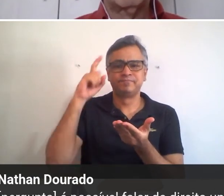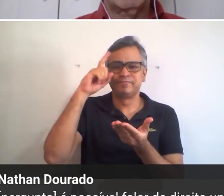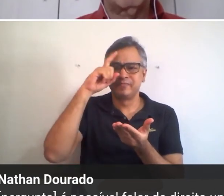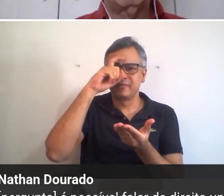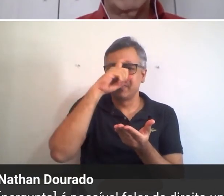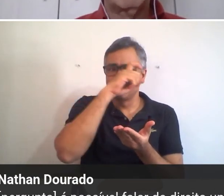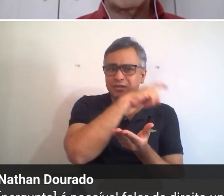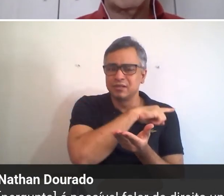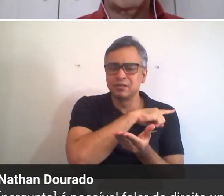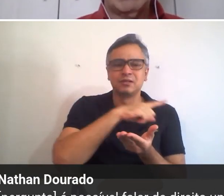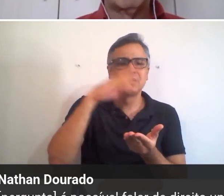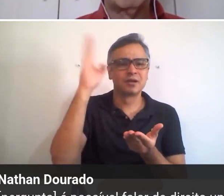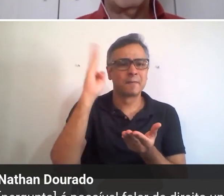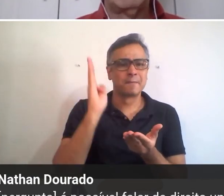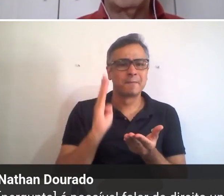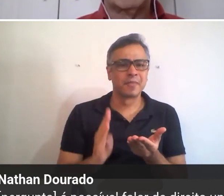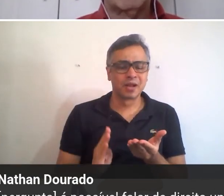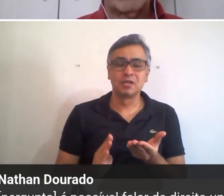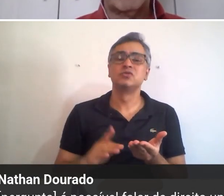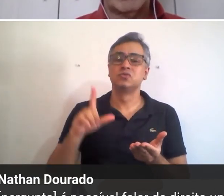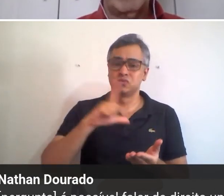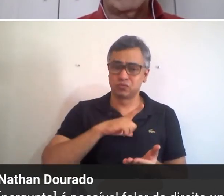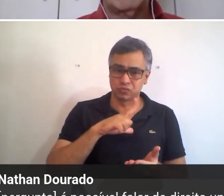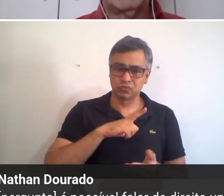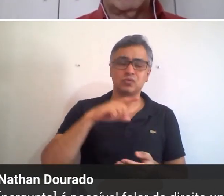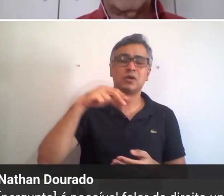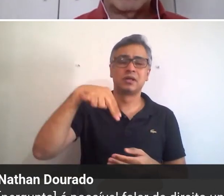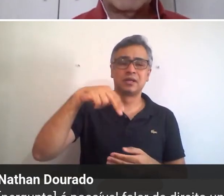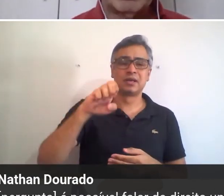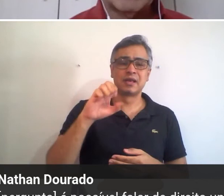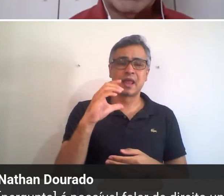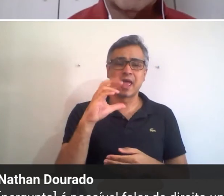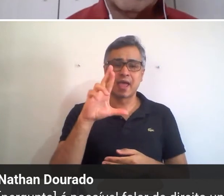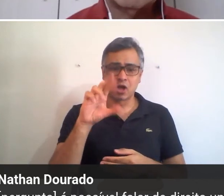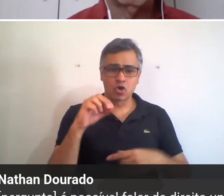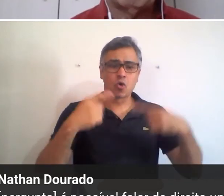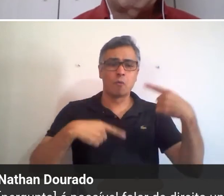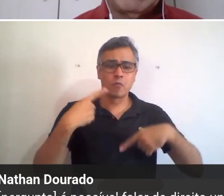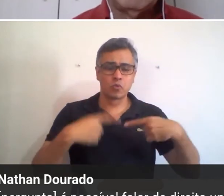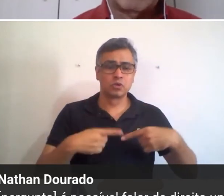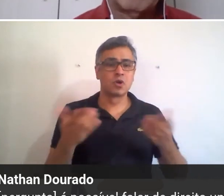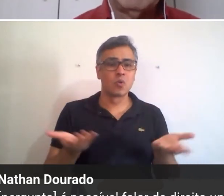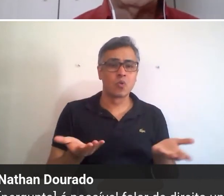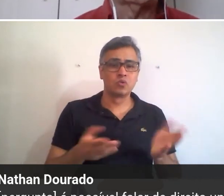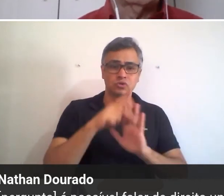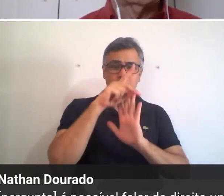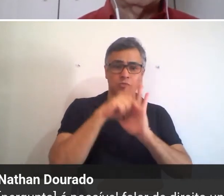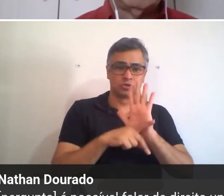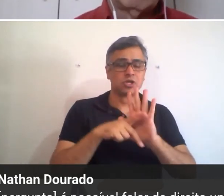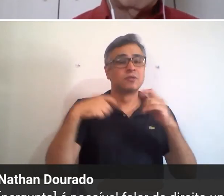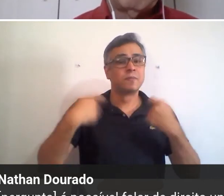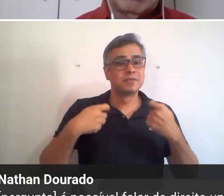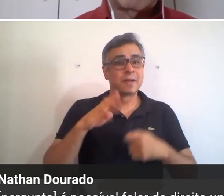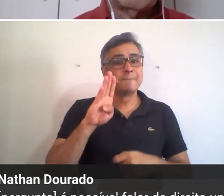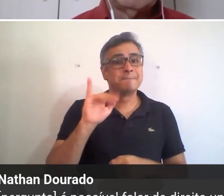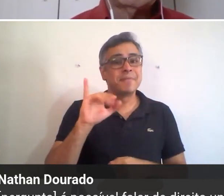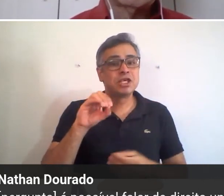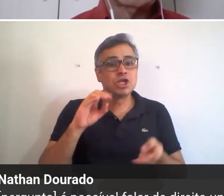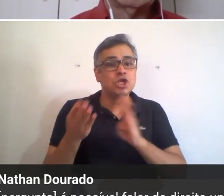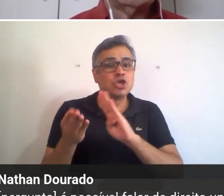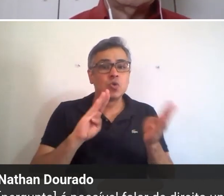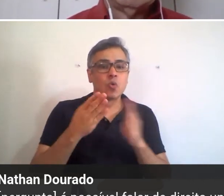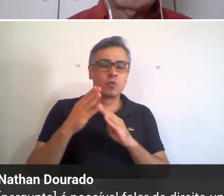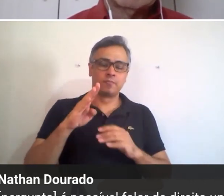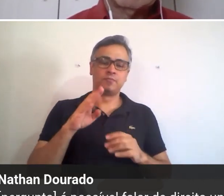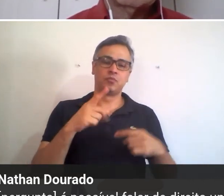Brasil vivendo nessa necropolítica, quando justamente hoje o projeto tem que ser uma biopolítica. E uma